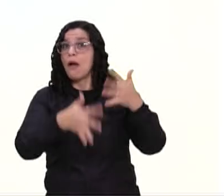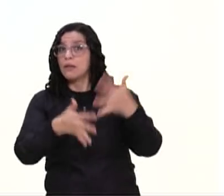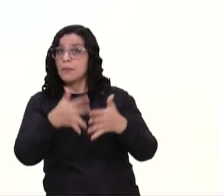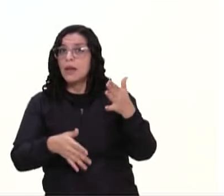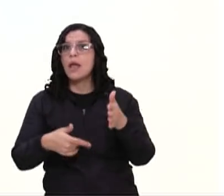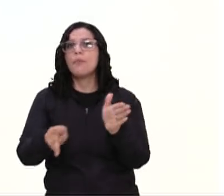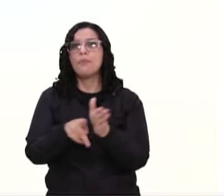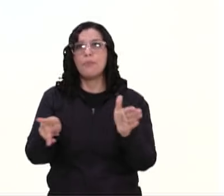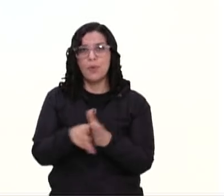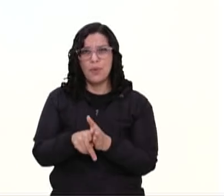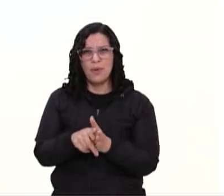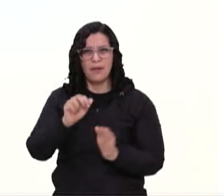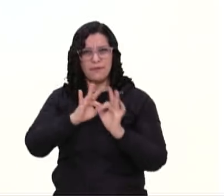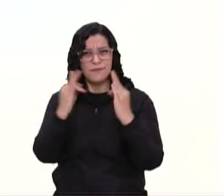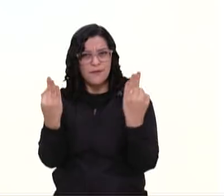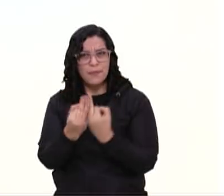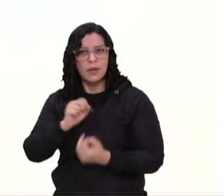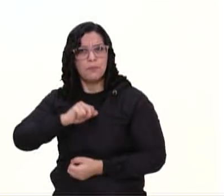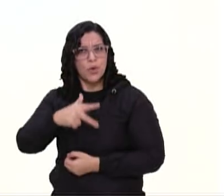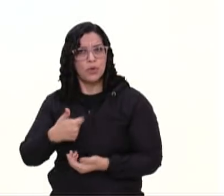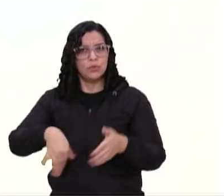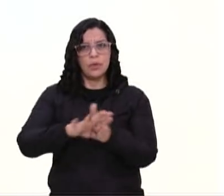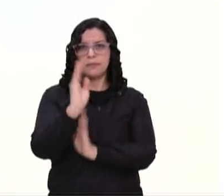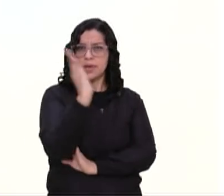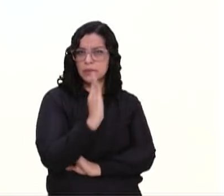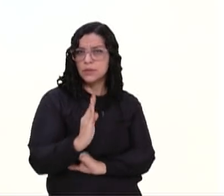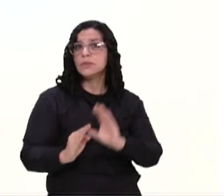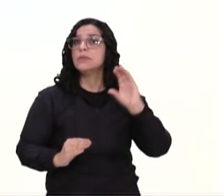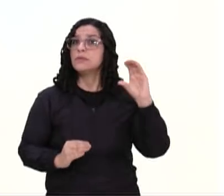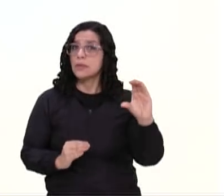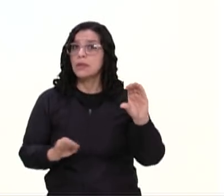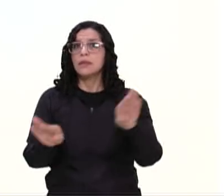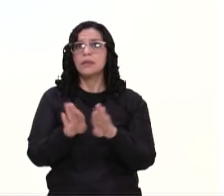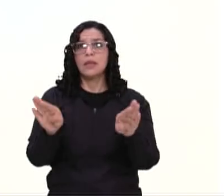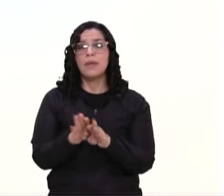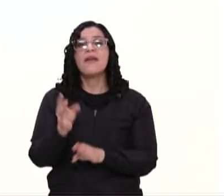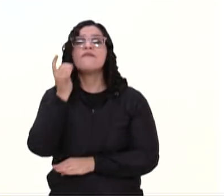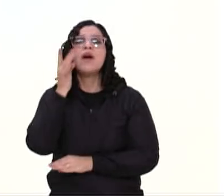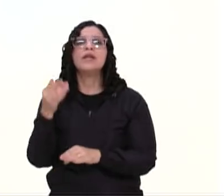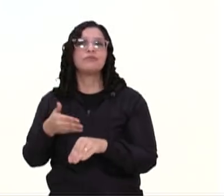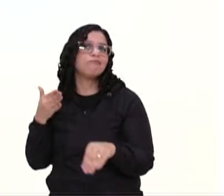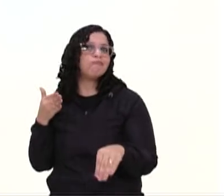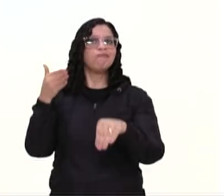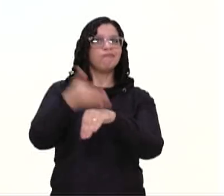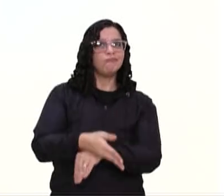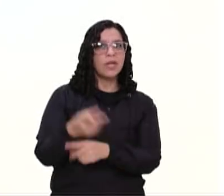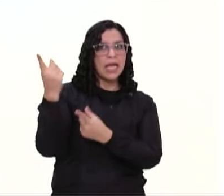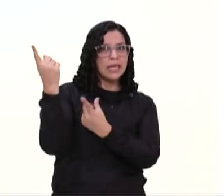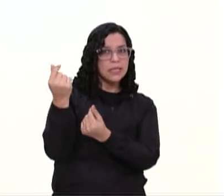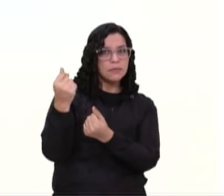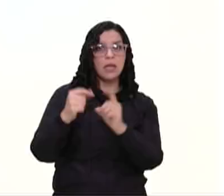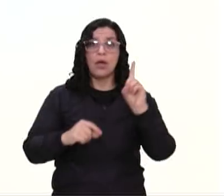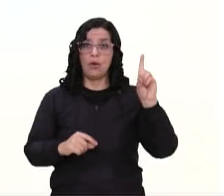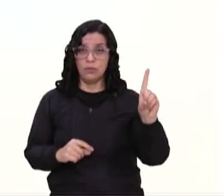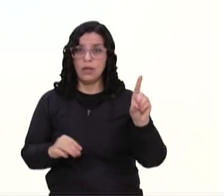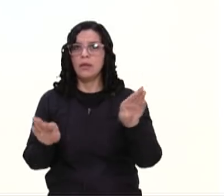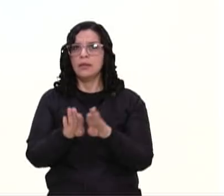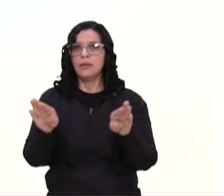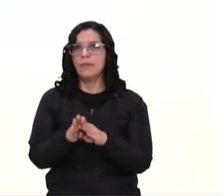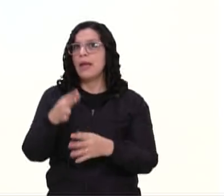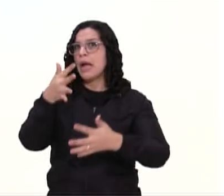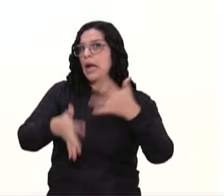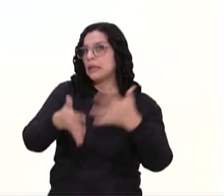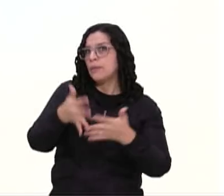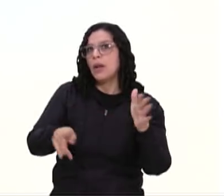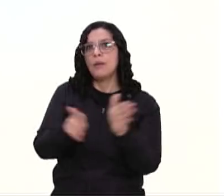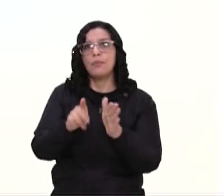vinda da família real portuguesa para o Brasil. C. Facilitar a invasão da Espanha. Ou D. Dificultar ao Império Austríaco